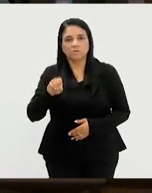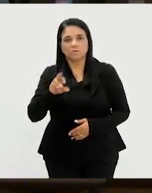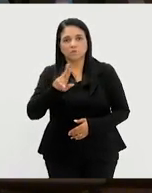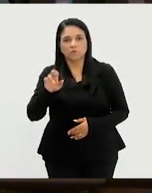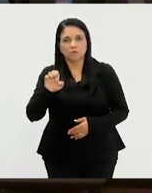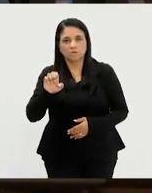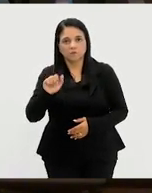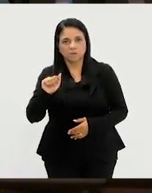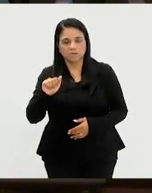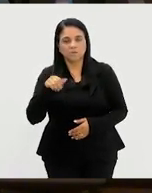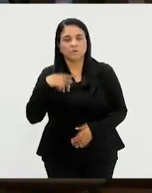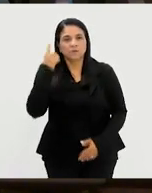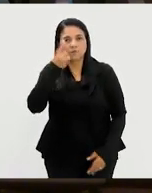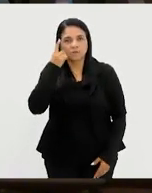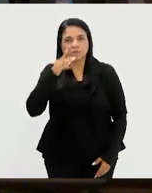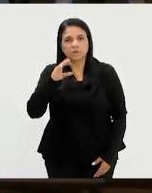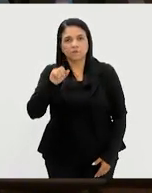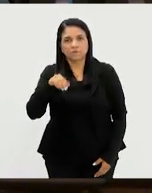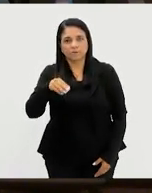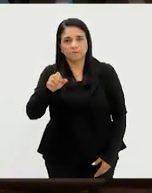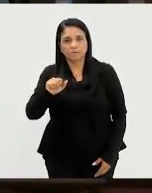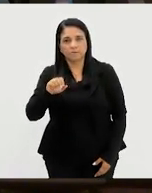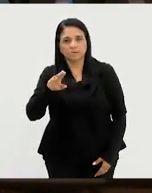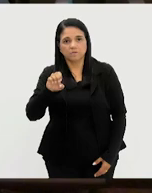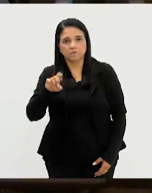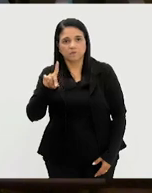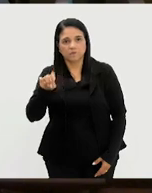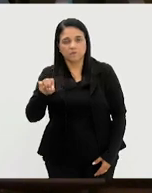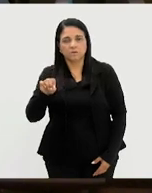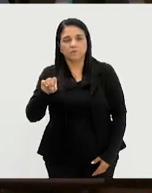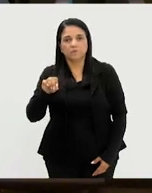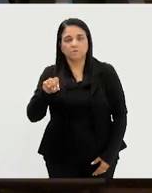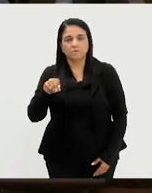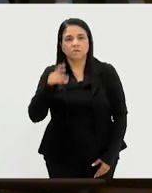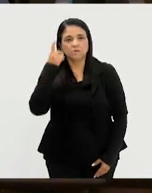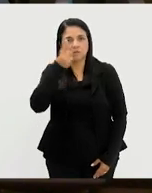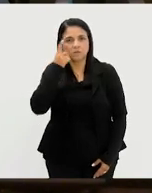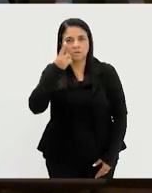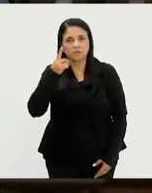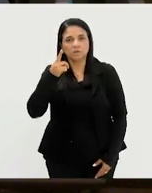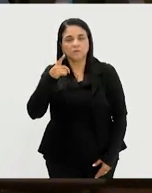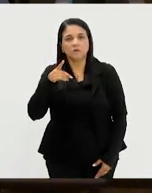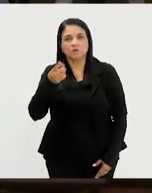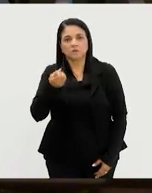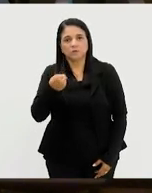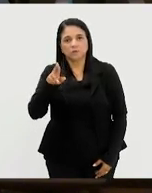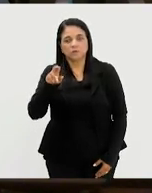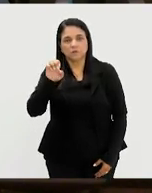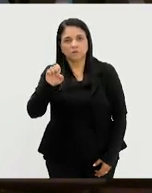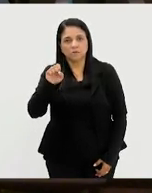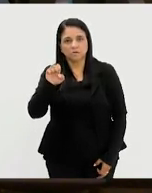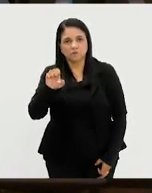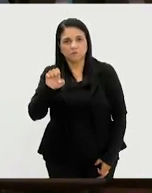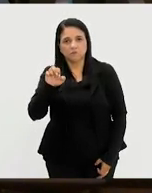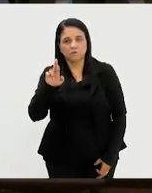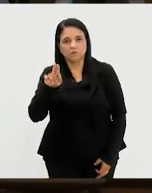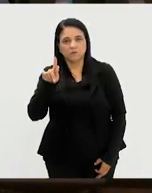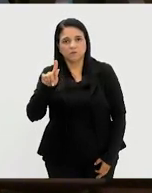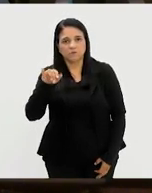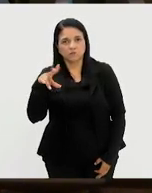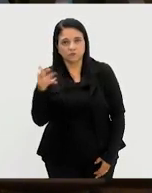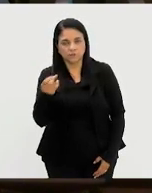deputado Carlos Macedo Deputado Dr Serginho